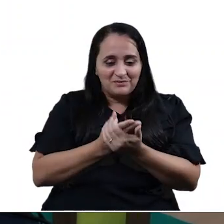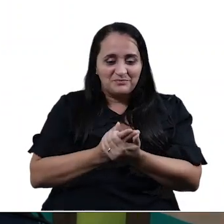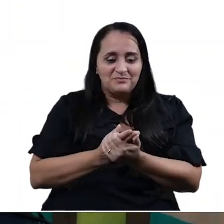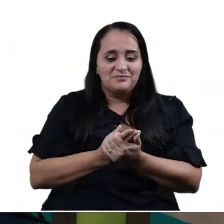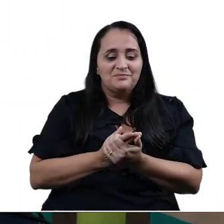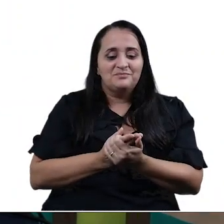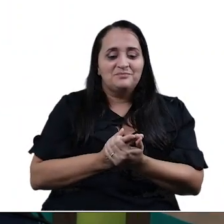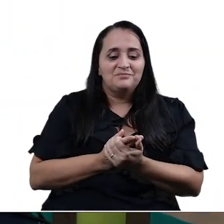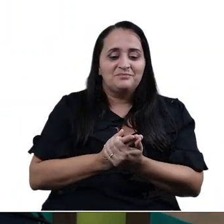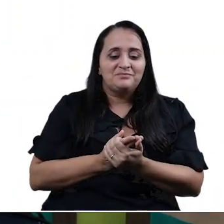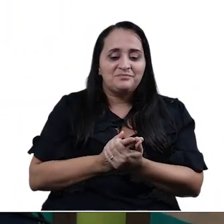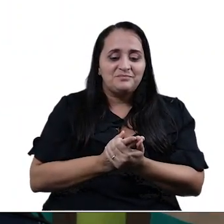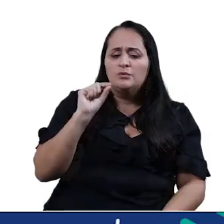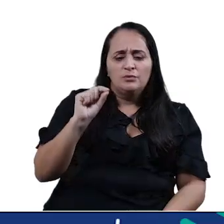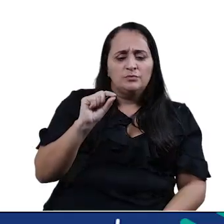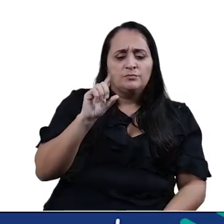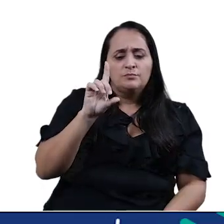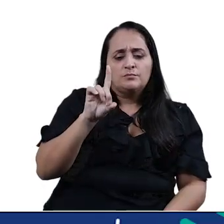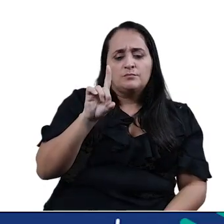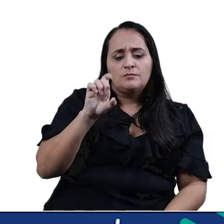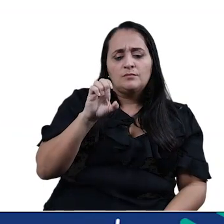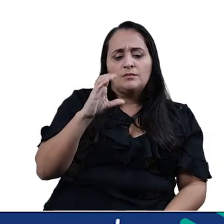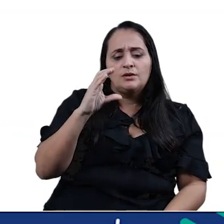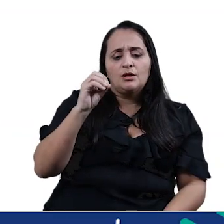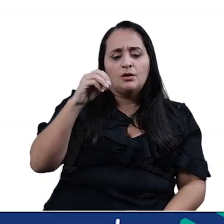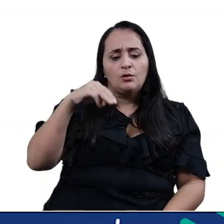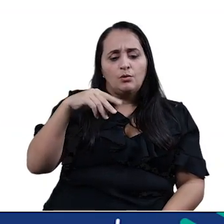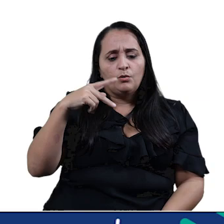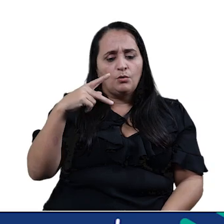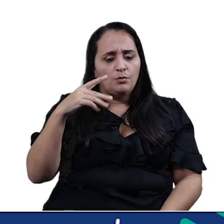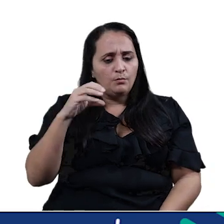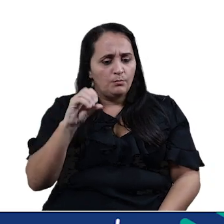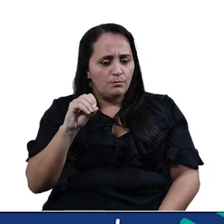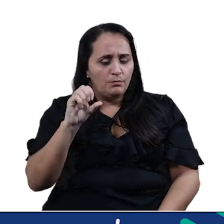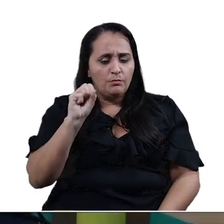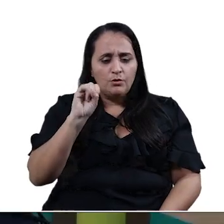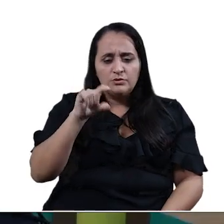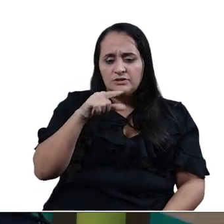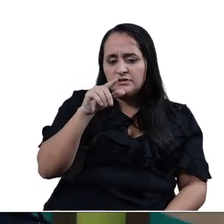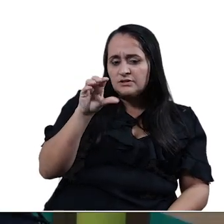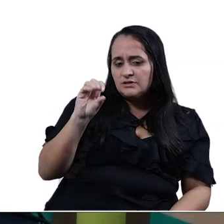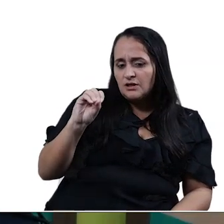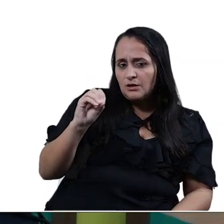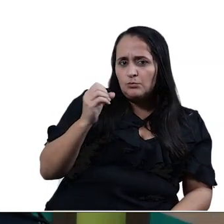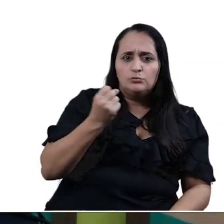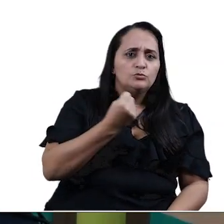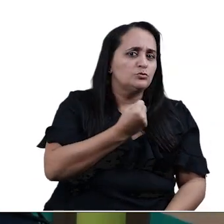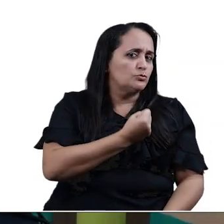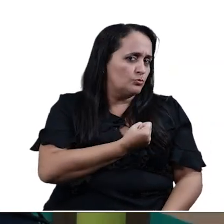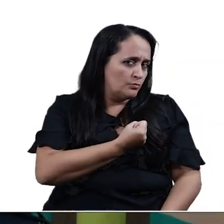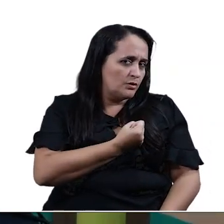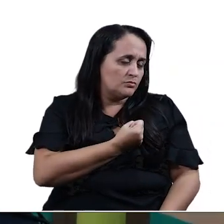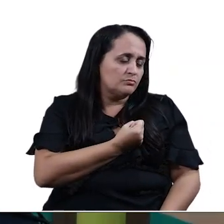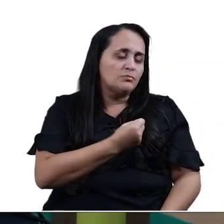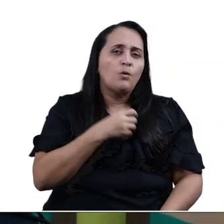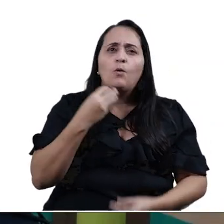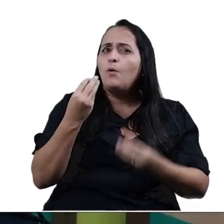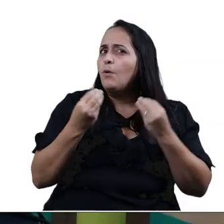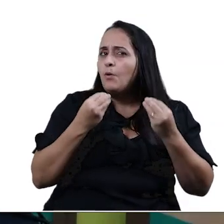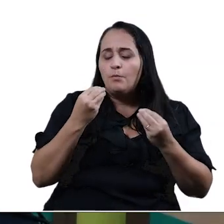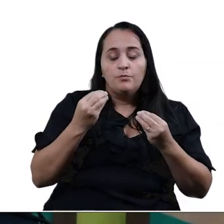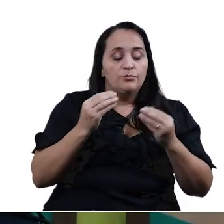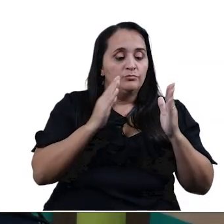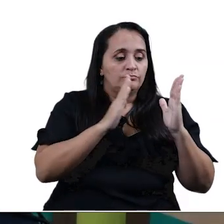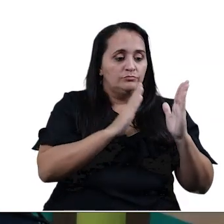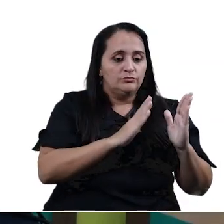Então, meus alunos, a decomposição dos números é um jeito de colocar os números numa